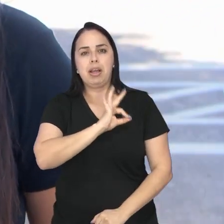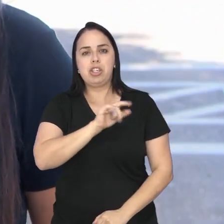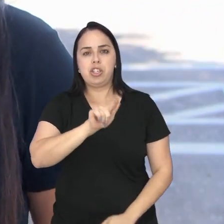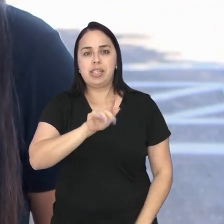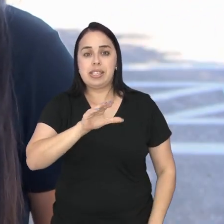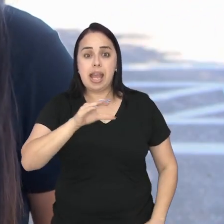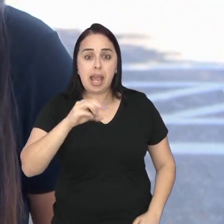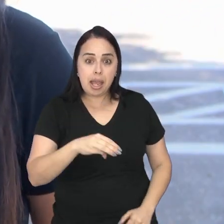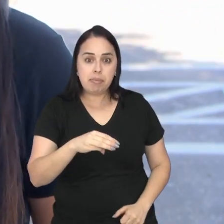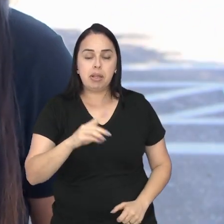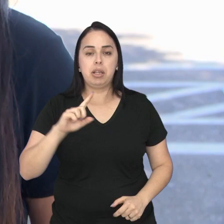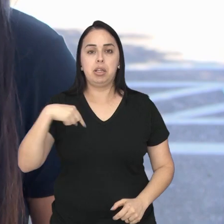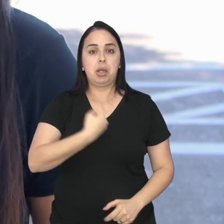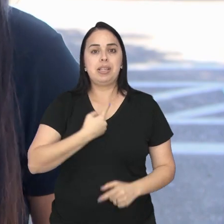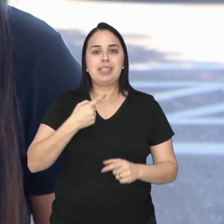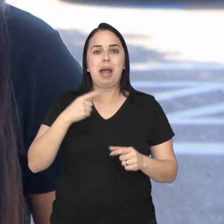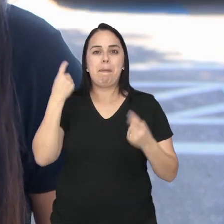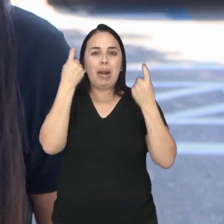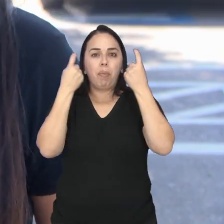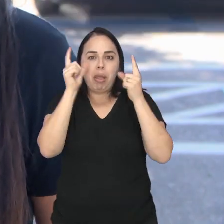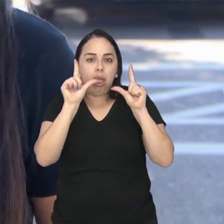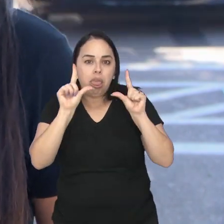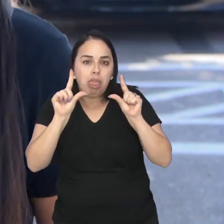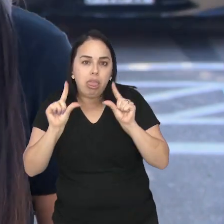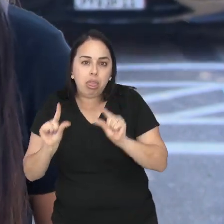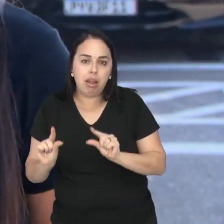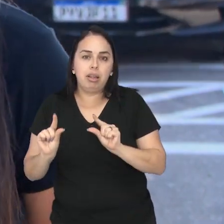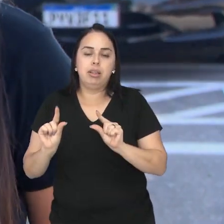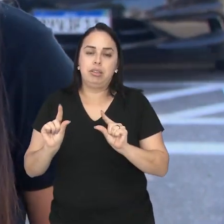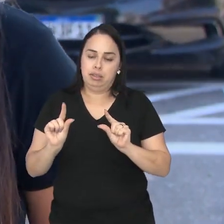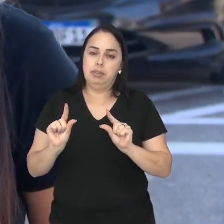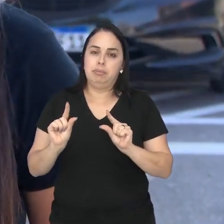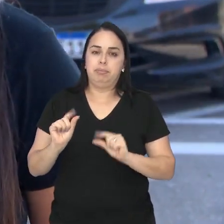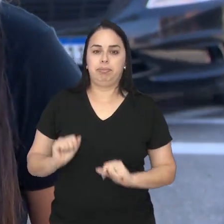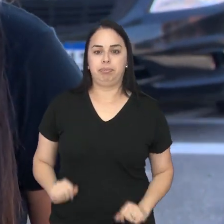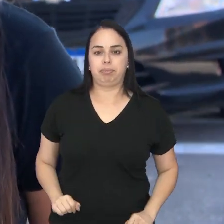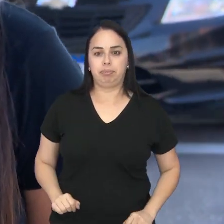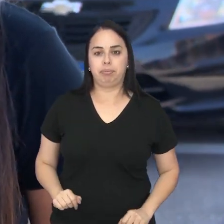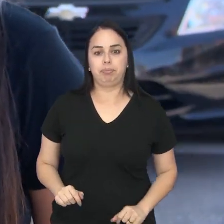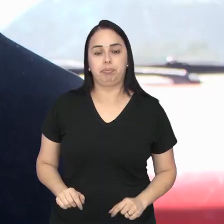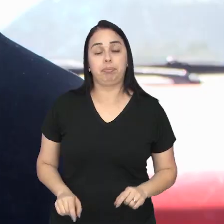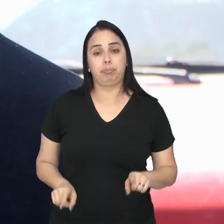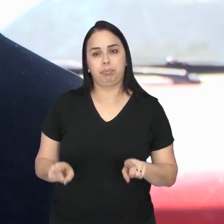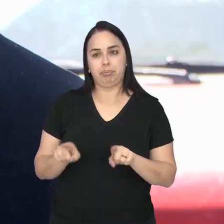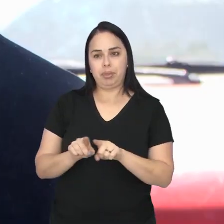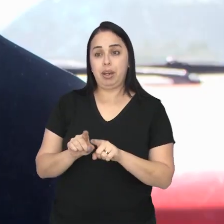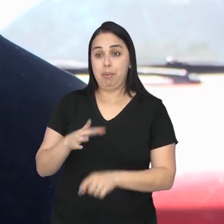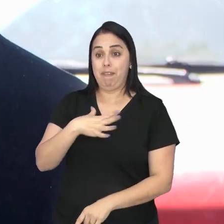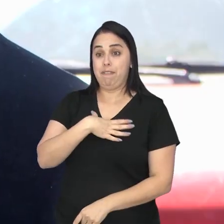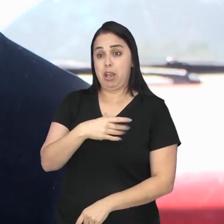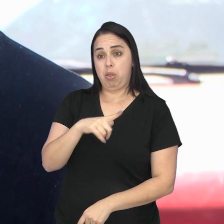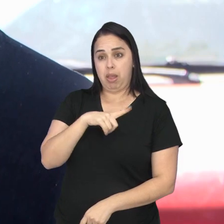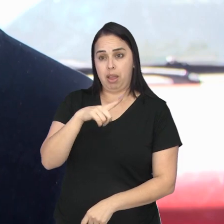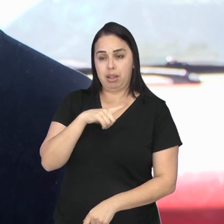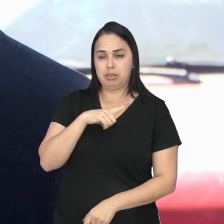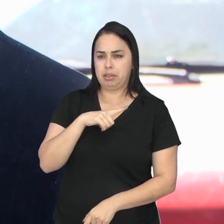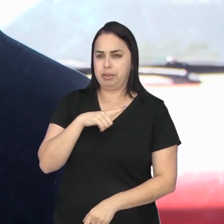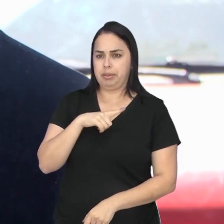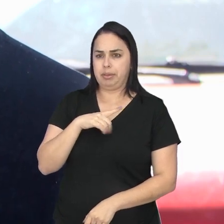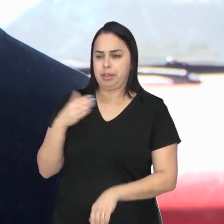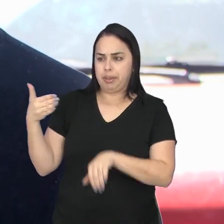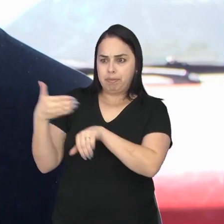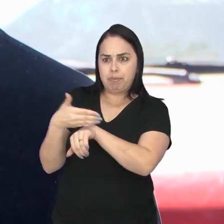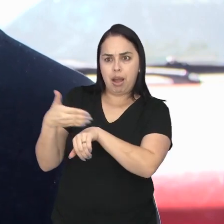na escola né a gente fica menos preocupada em questão da segurança com as Crianças eu também tenho filho